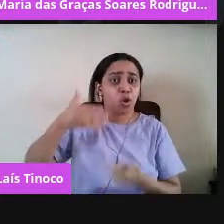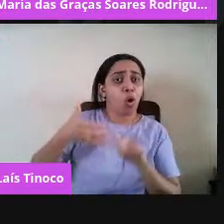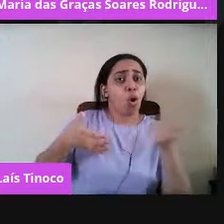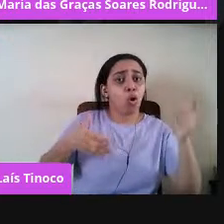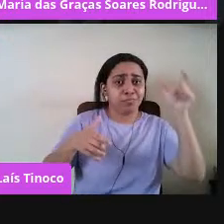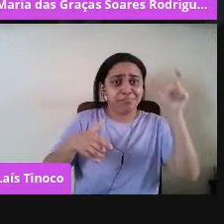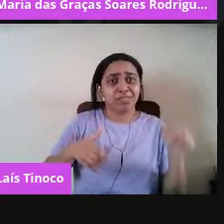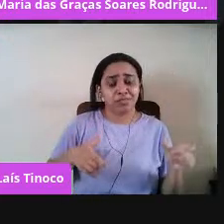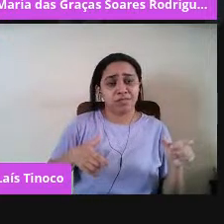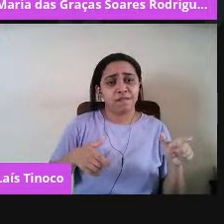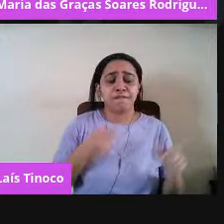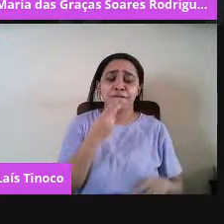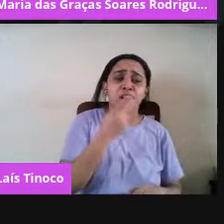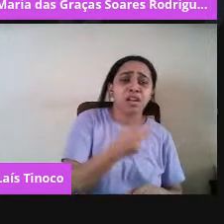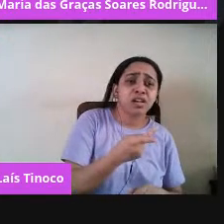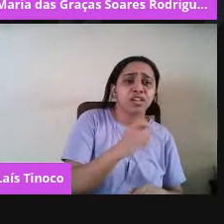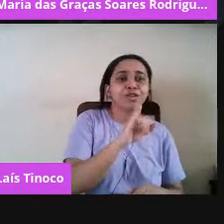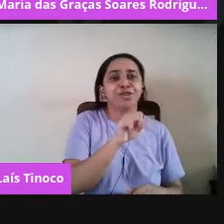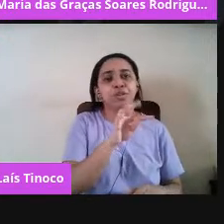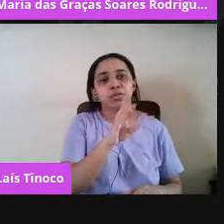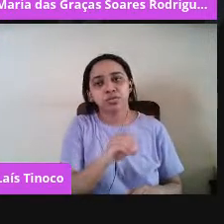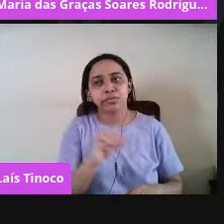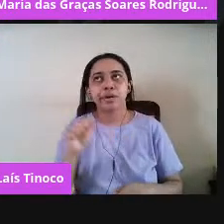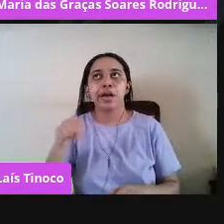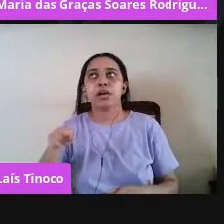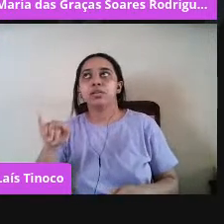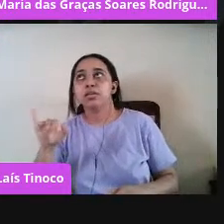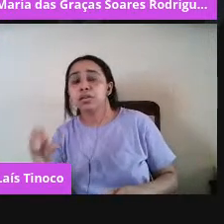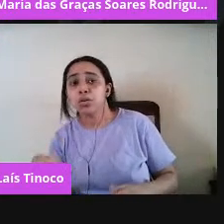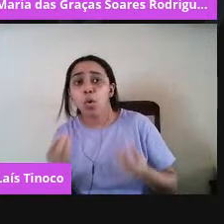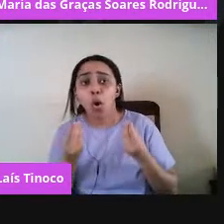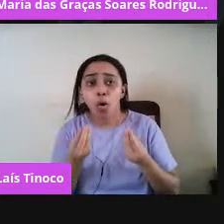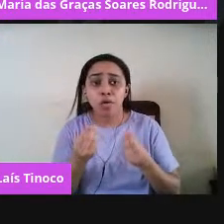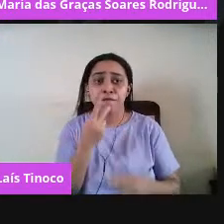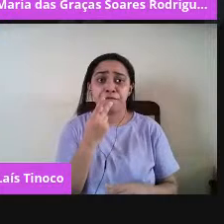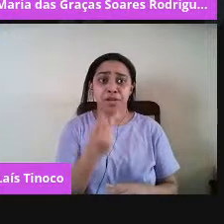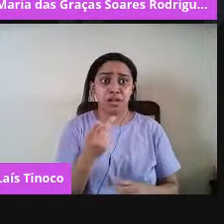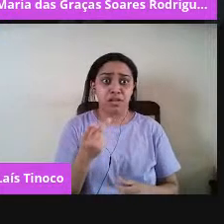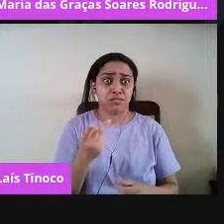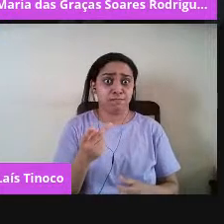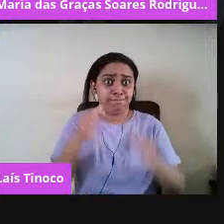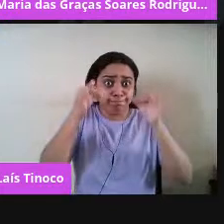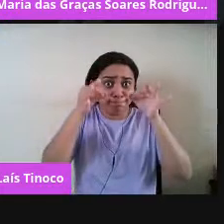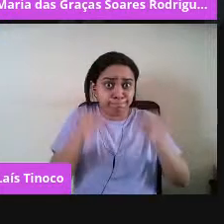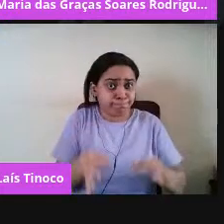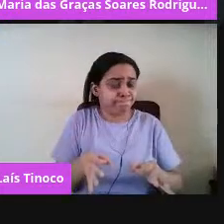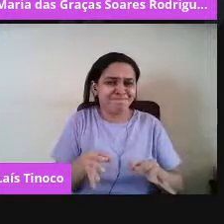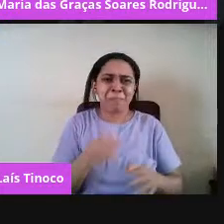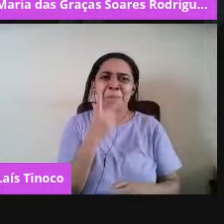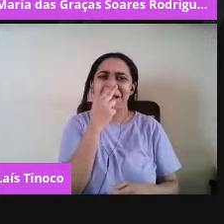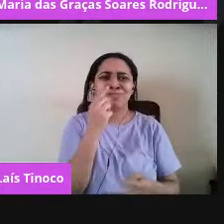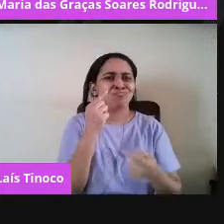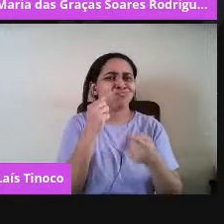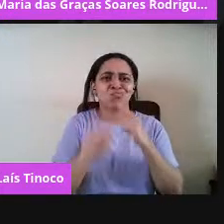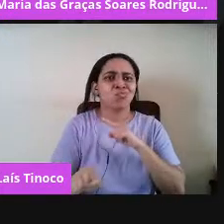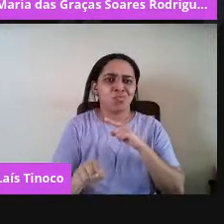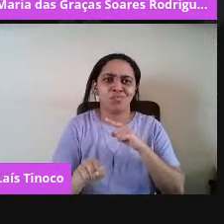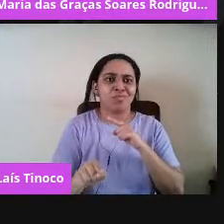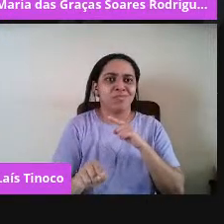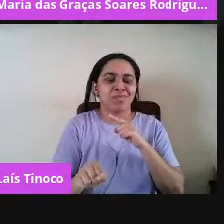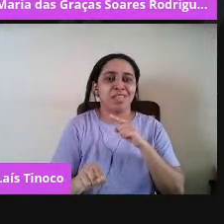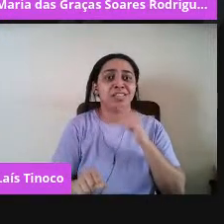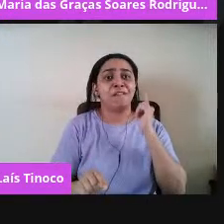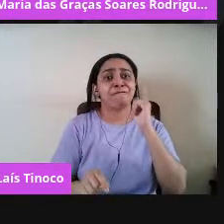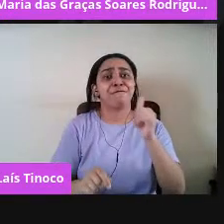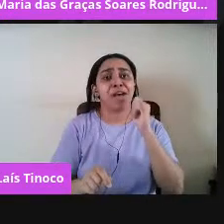isto e aquilo, como é que podes agora afirmar uma coisa que parece não se encaixar nas declarações prévias? Ou seja,